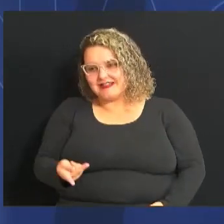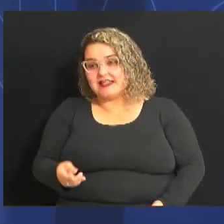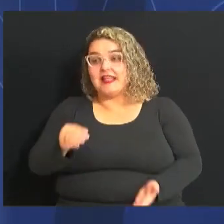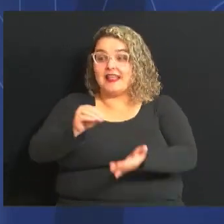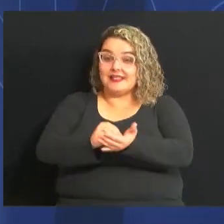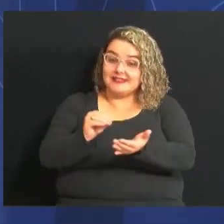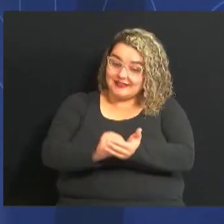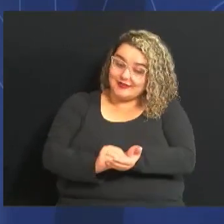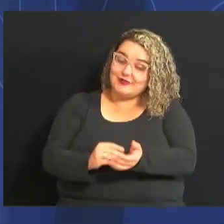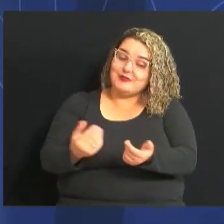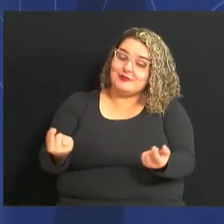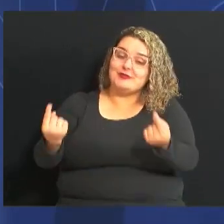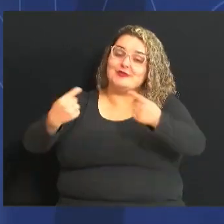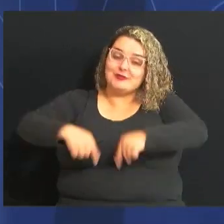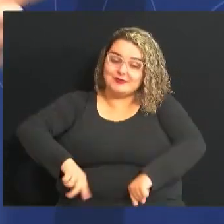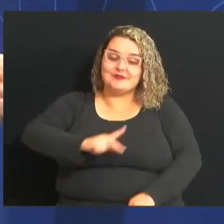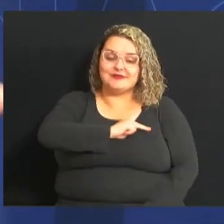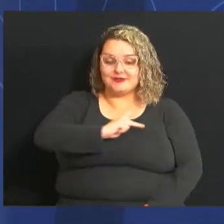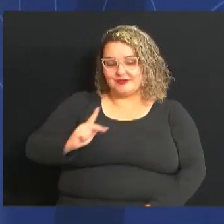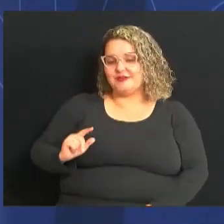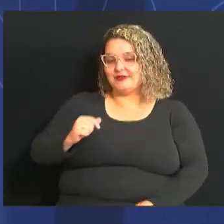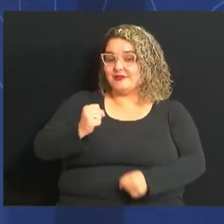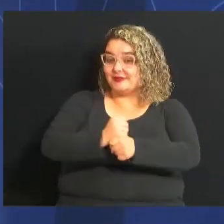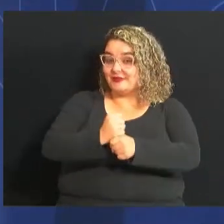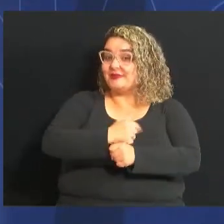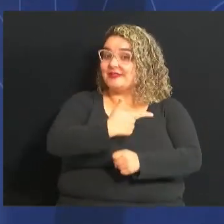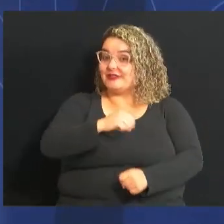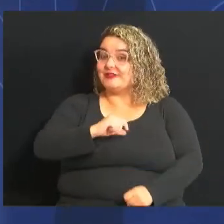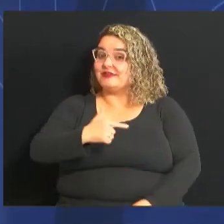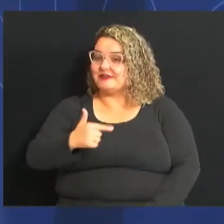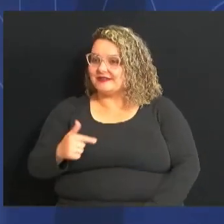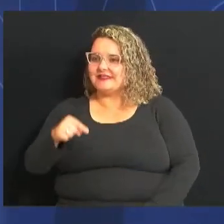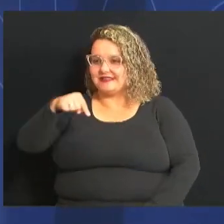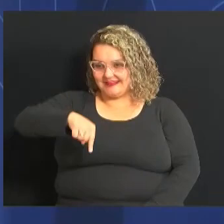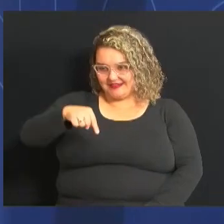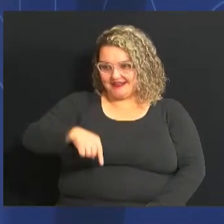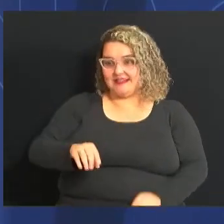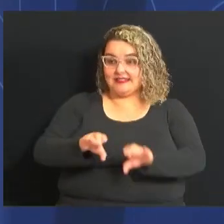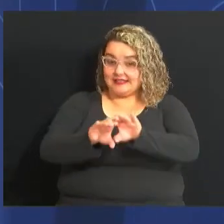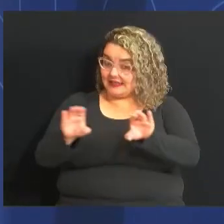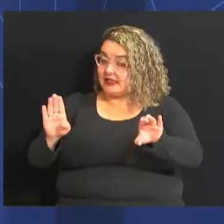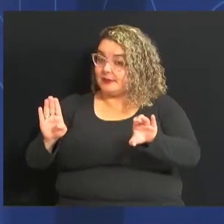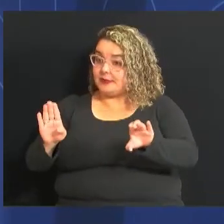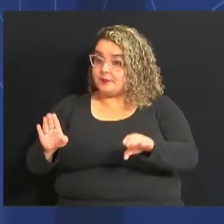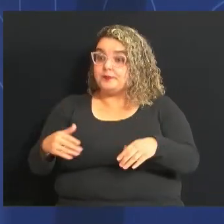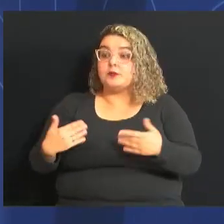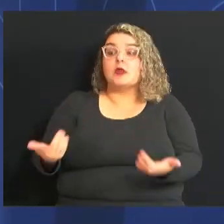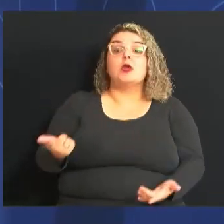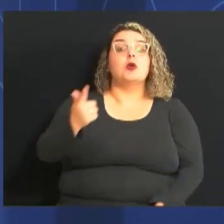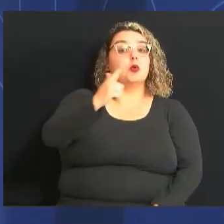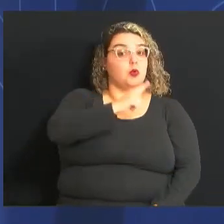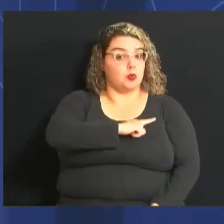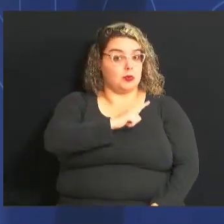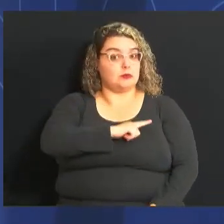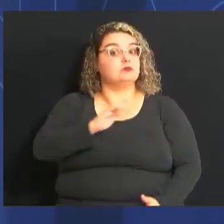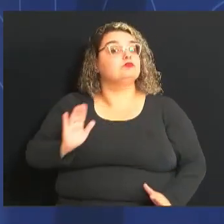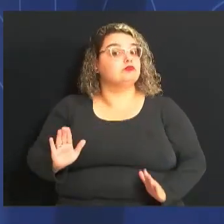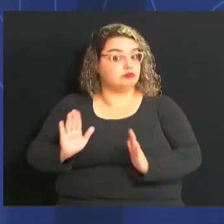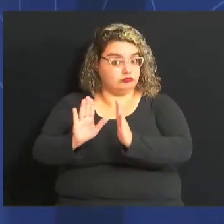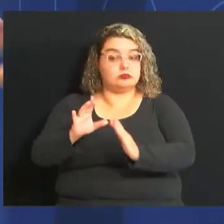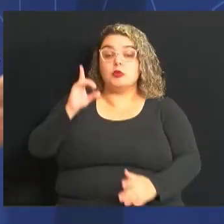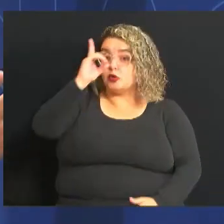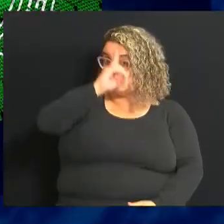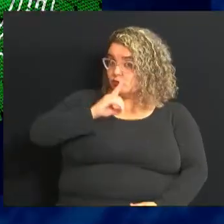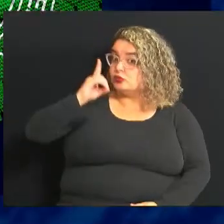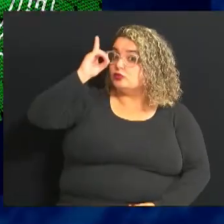da Ponte Preta no ano de 2022 nesta Série B. E o Guarani? O Guarani enfrenta no domingo,